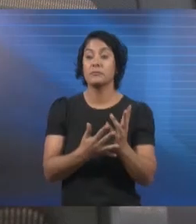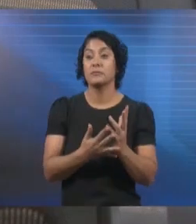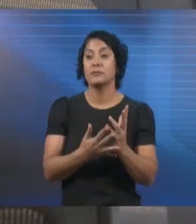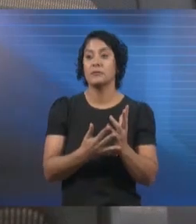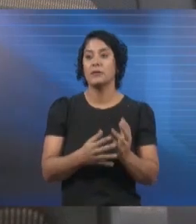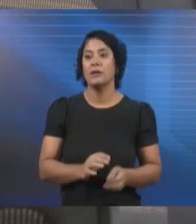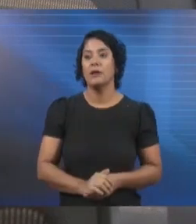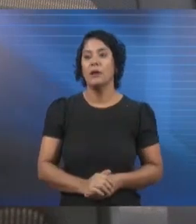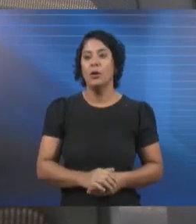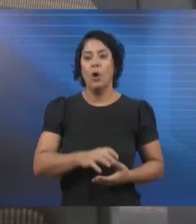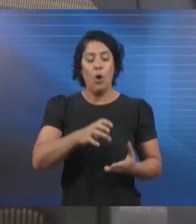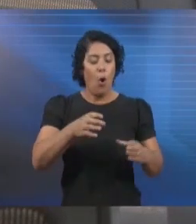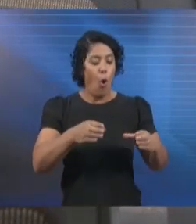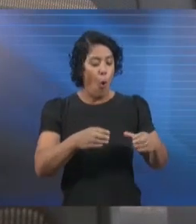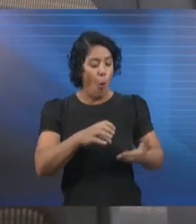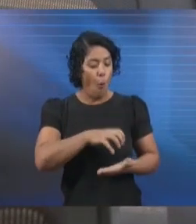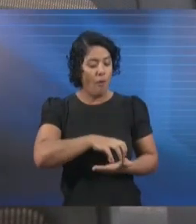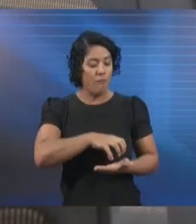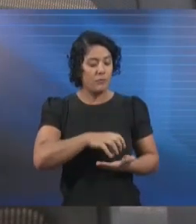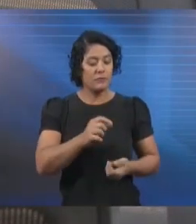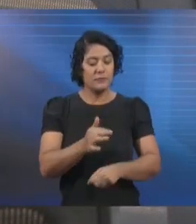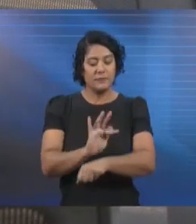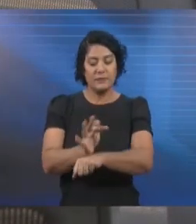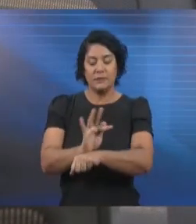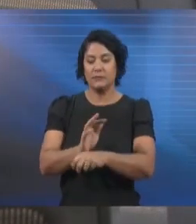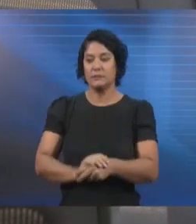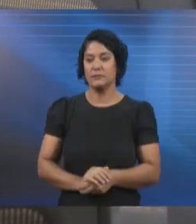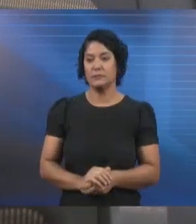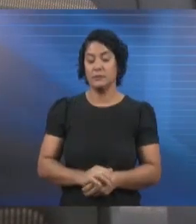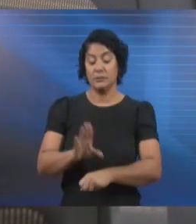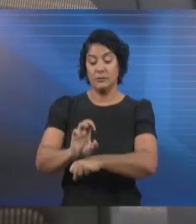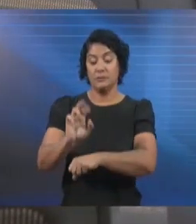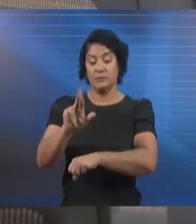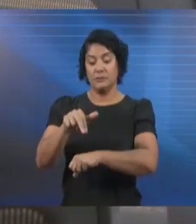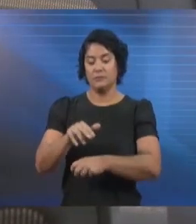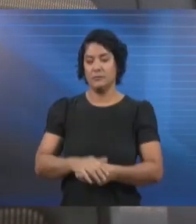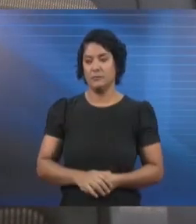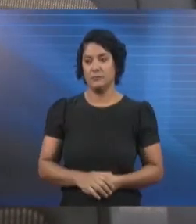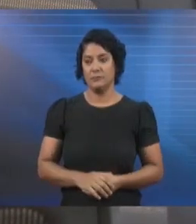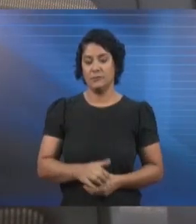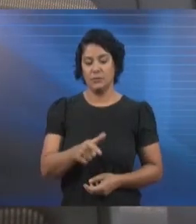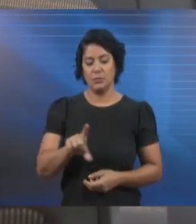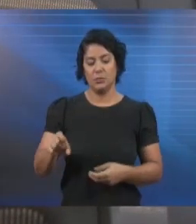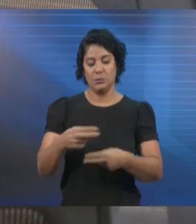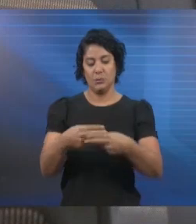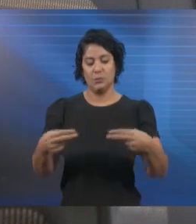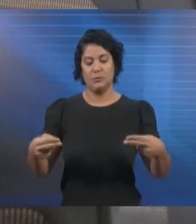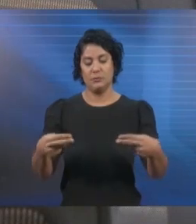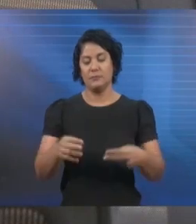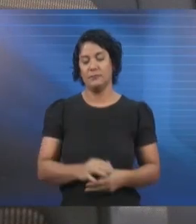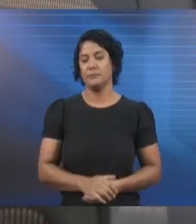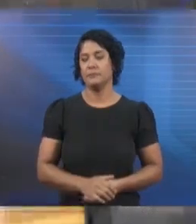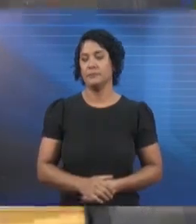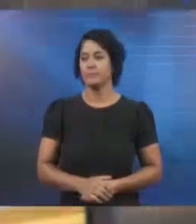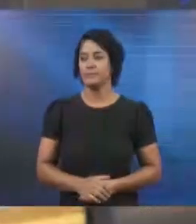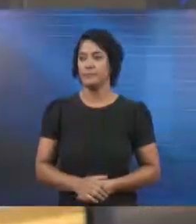órgão de Controle e fiscalização Ambiental do Estado do Rio Grande do Norte e da outras providências